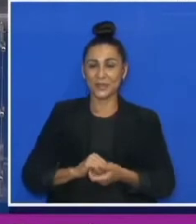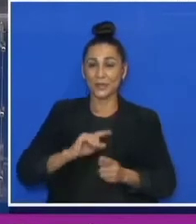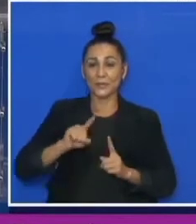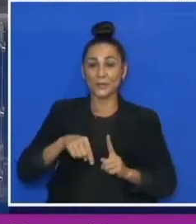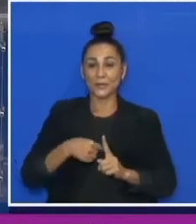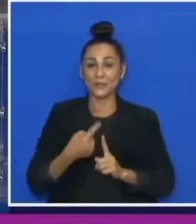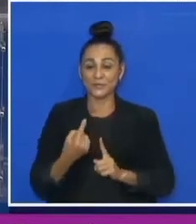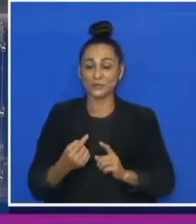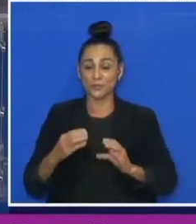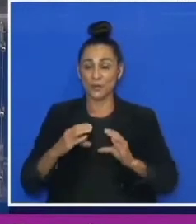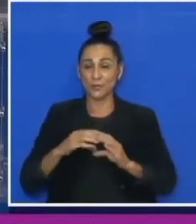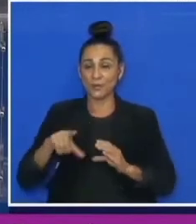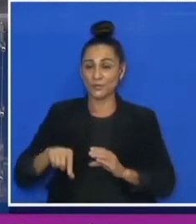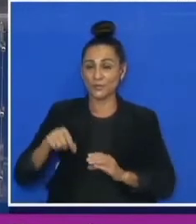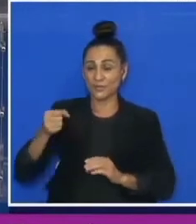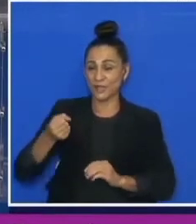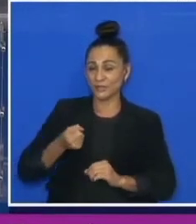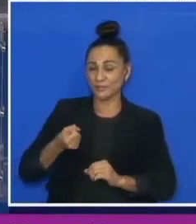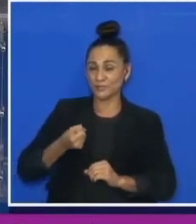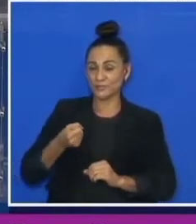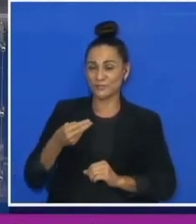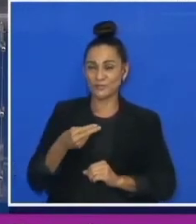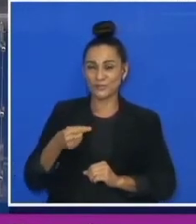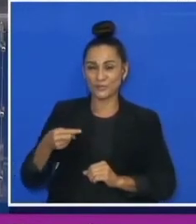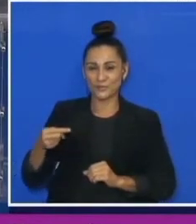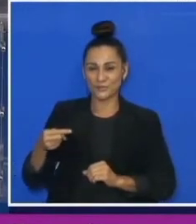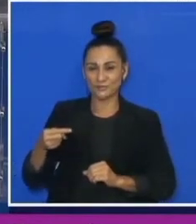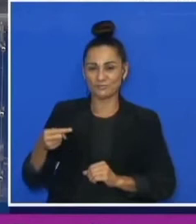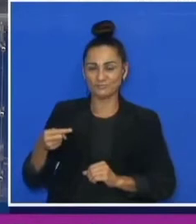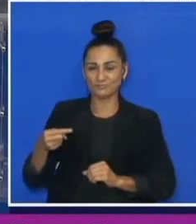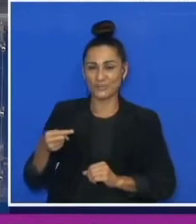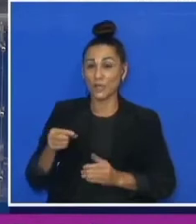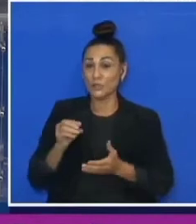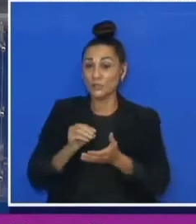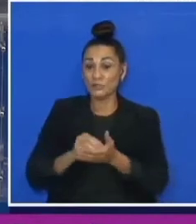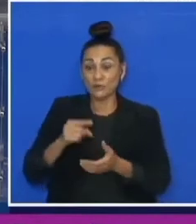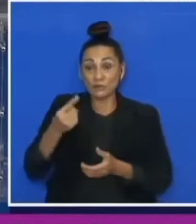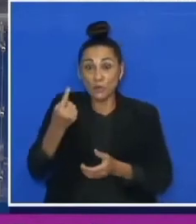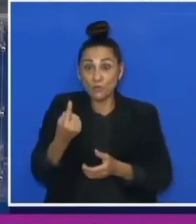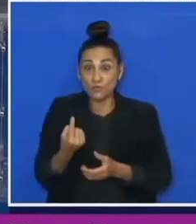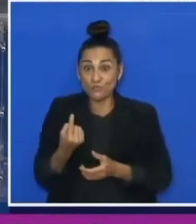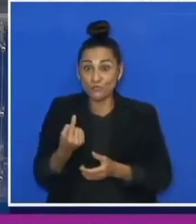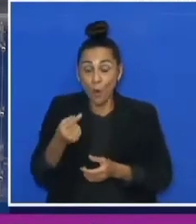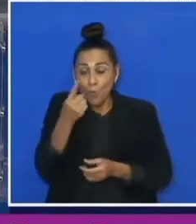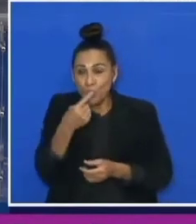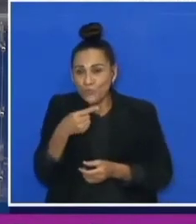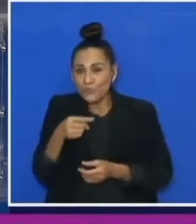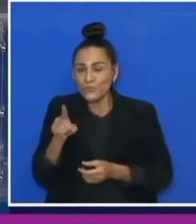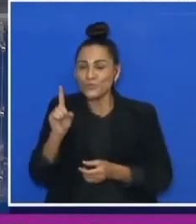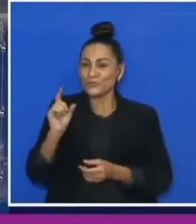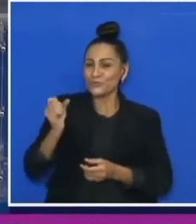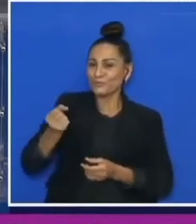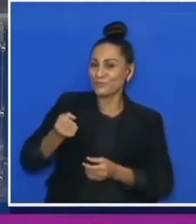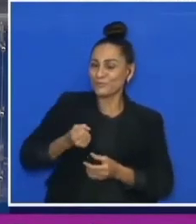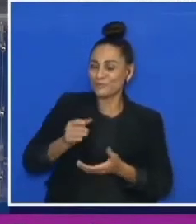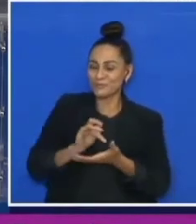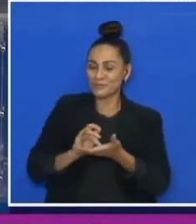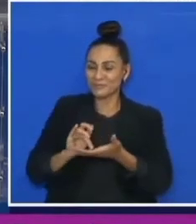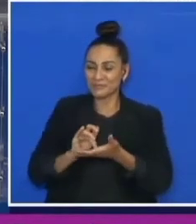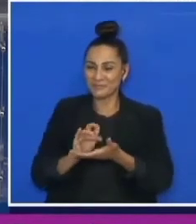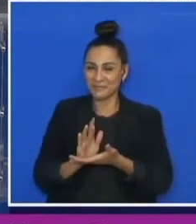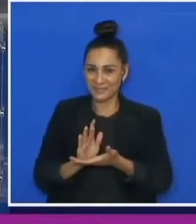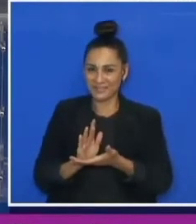Mais uma bola sorteada, 21. Número 21. Só falta mais um número, último número da Loto Fácil.